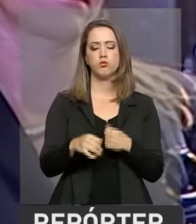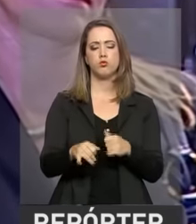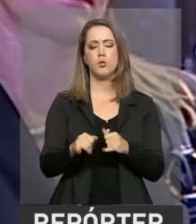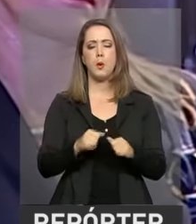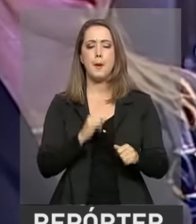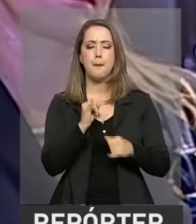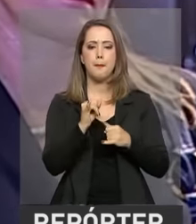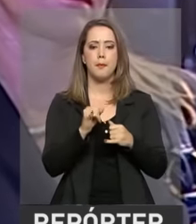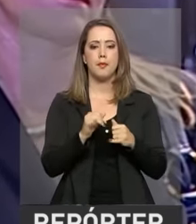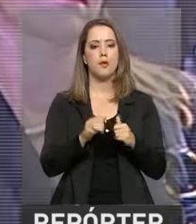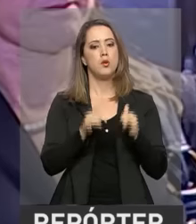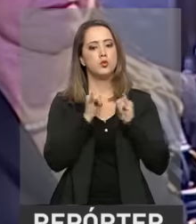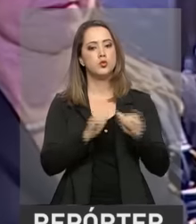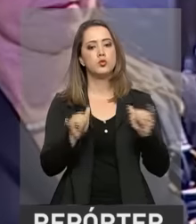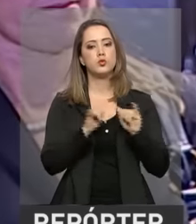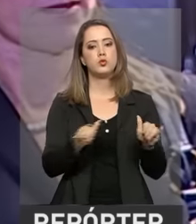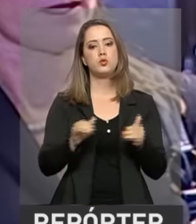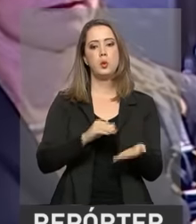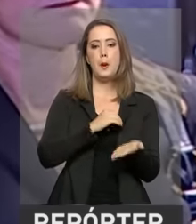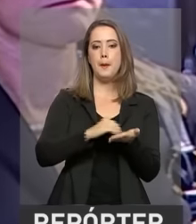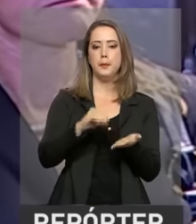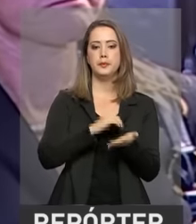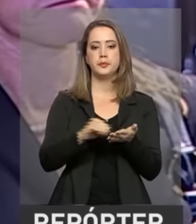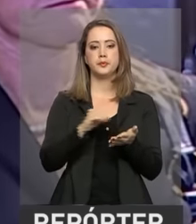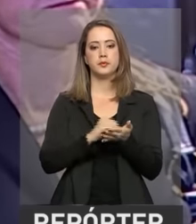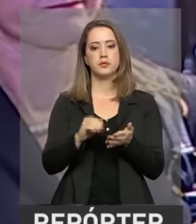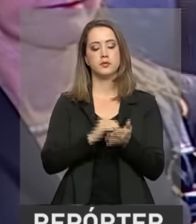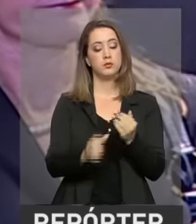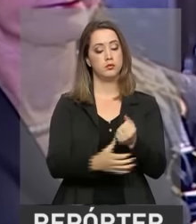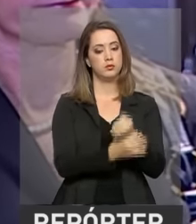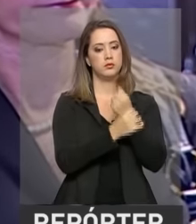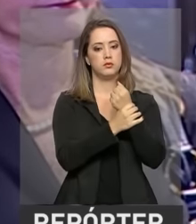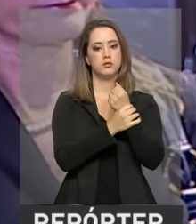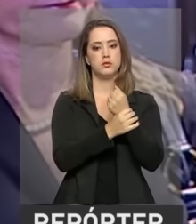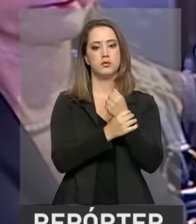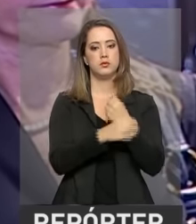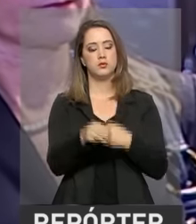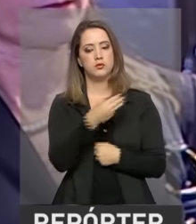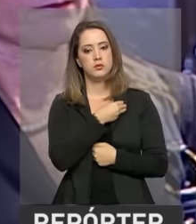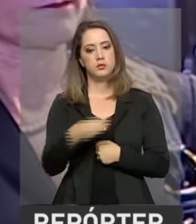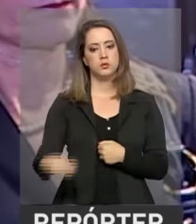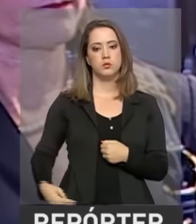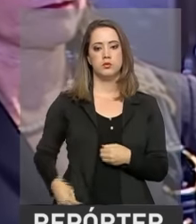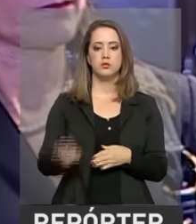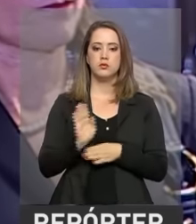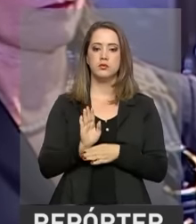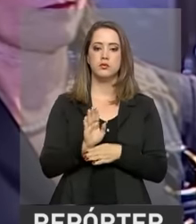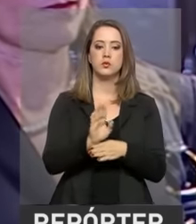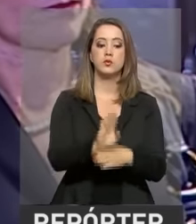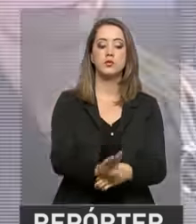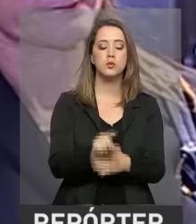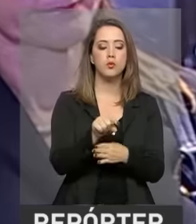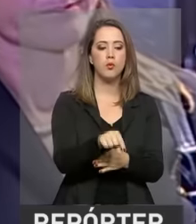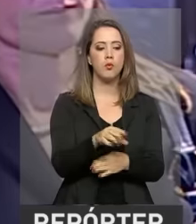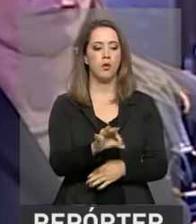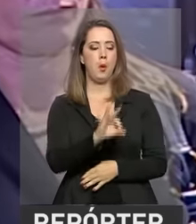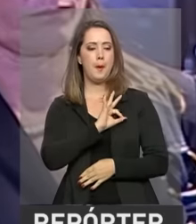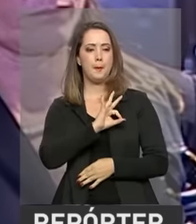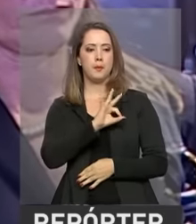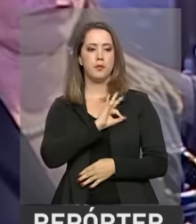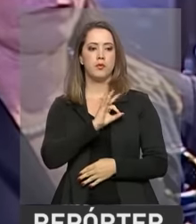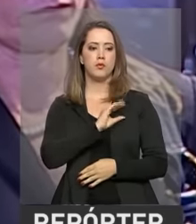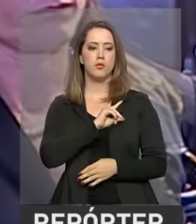do Secretário de Segurança o ministério vai auxiliar eh as polícias locais